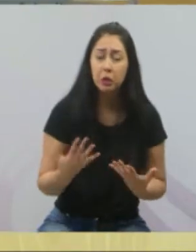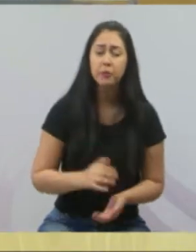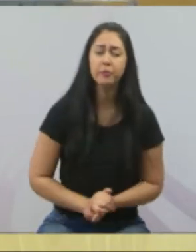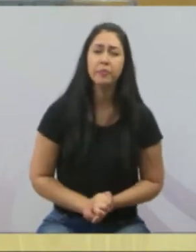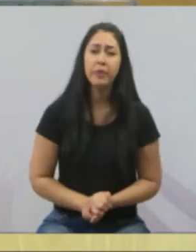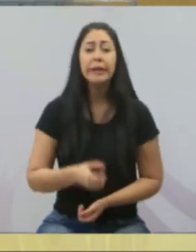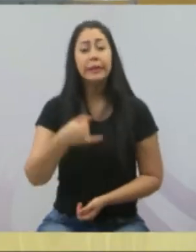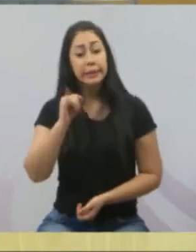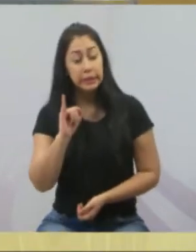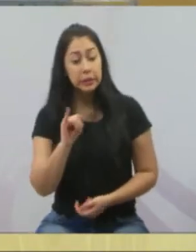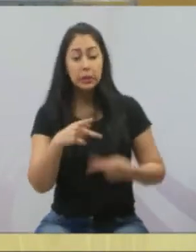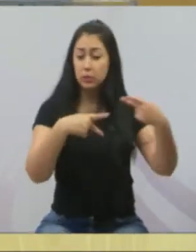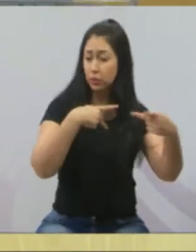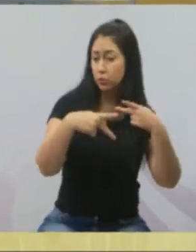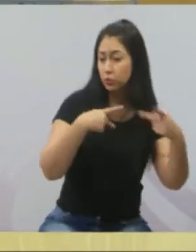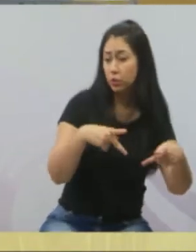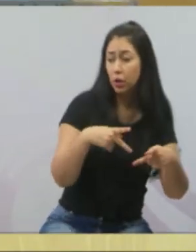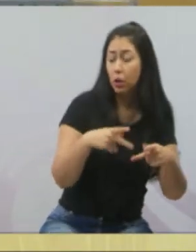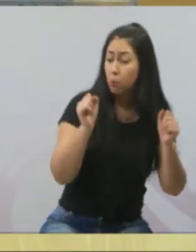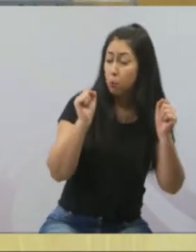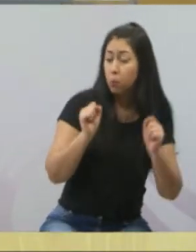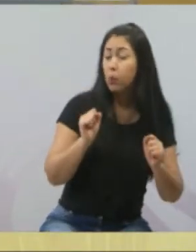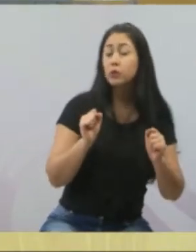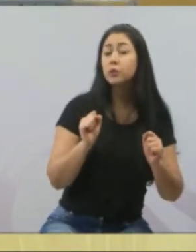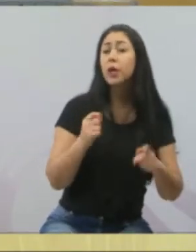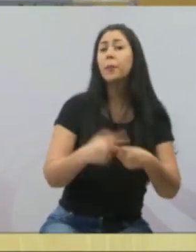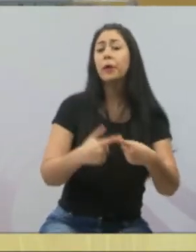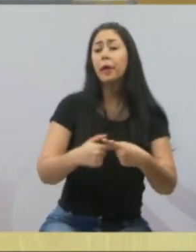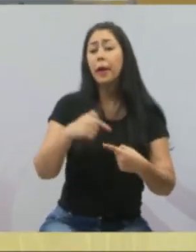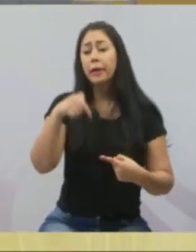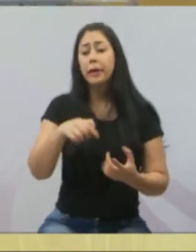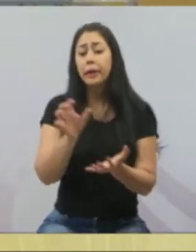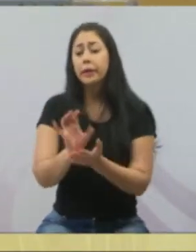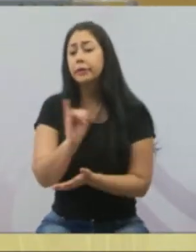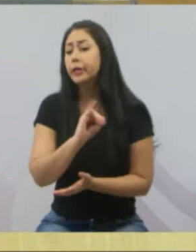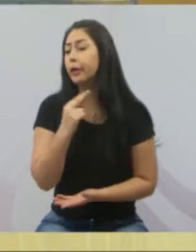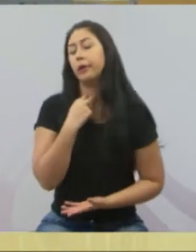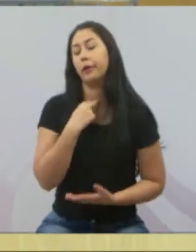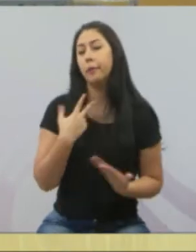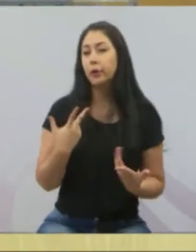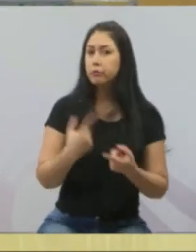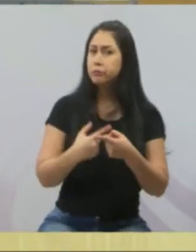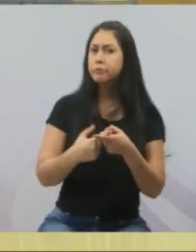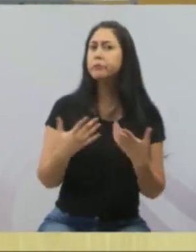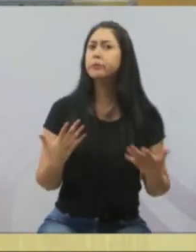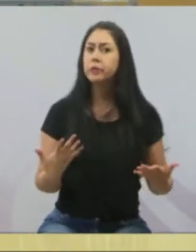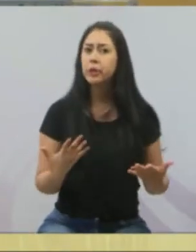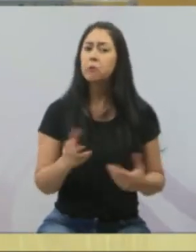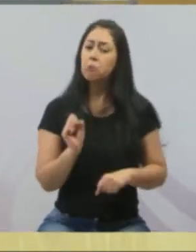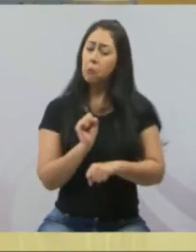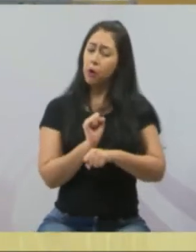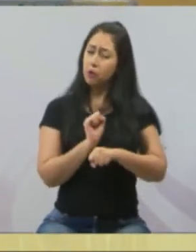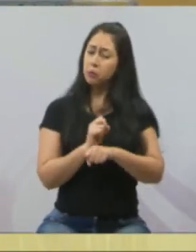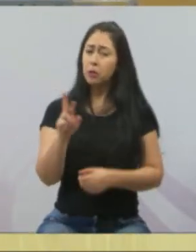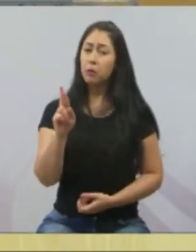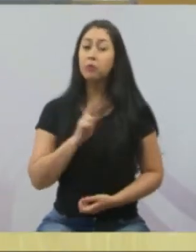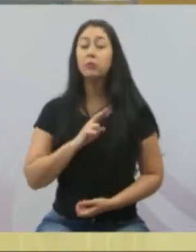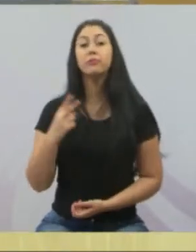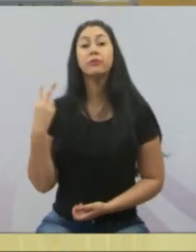público ou aposentado também, que os custos aumentaram muito com relação ao medicamento. Então, eu acho que nós, enquanto